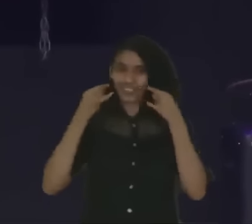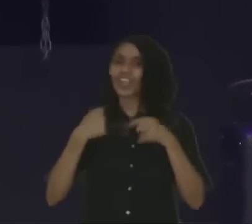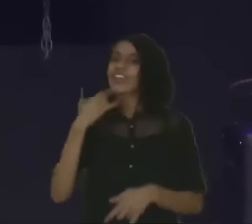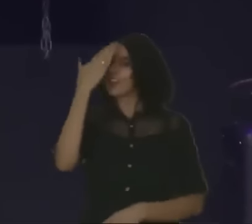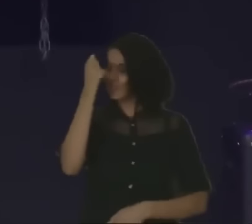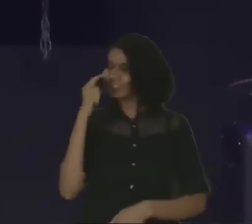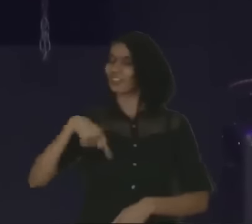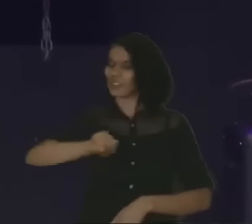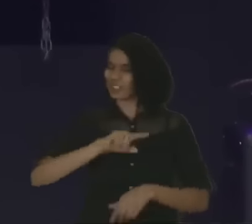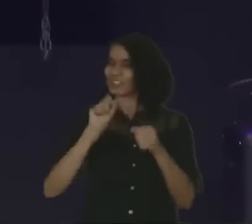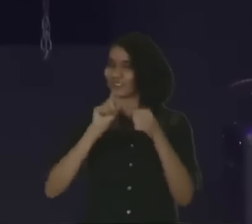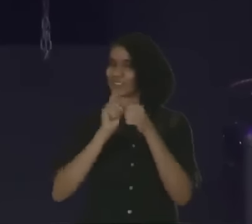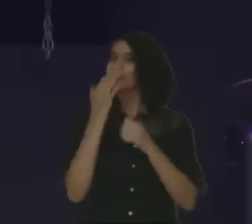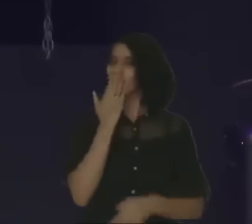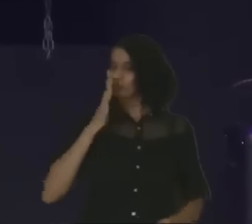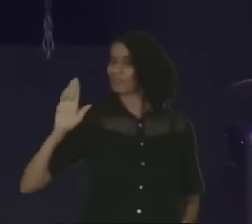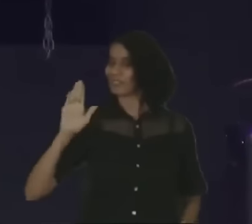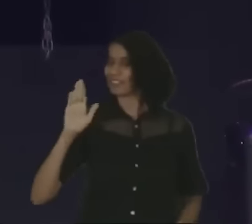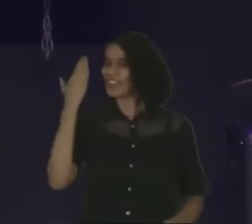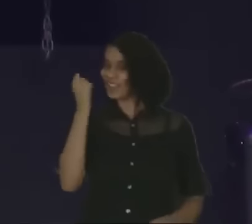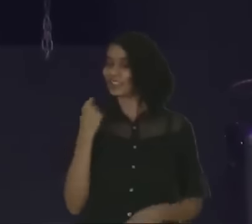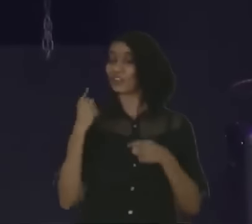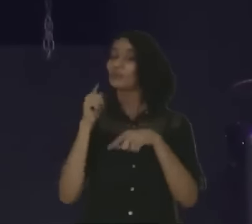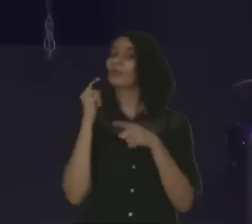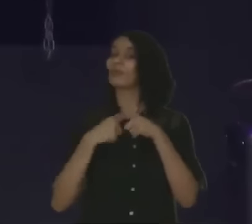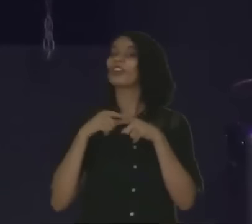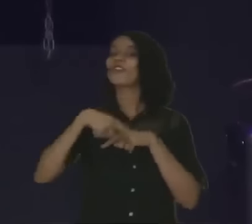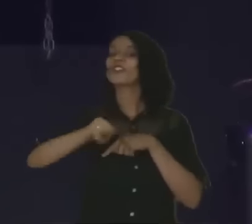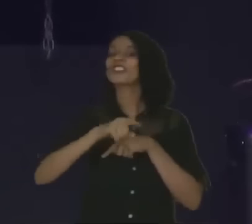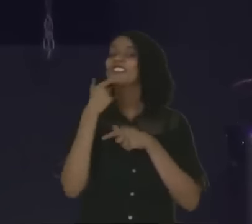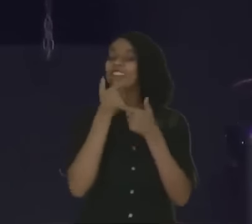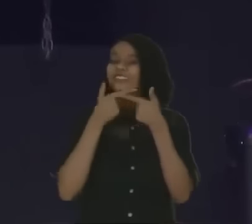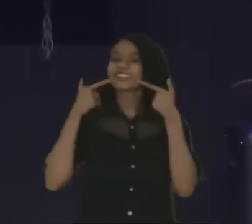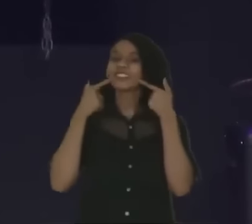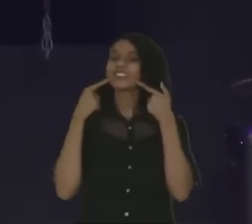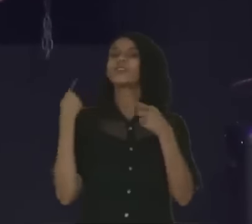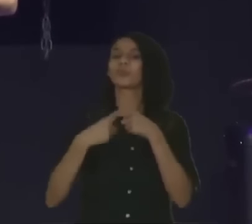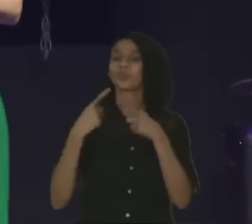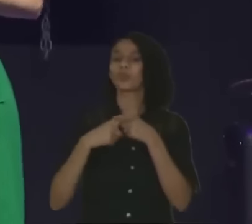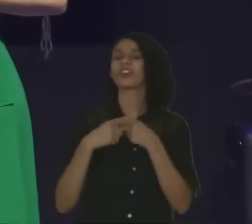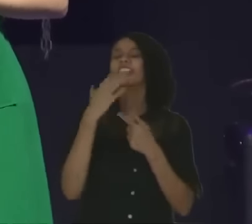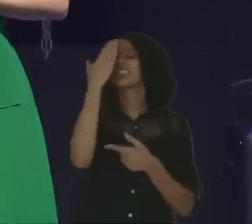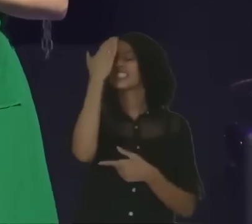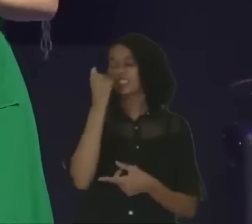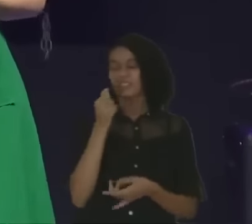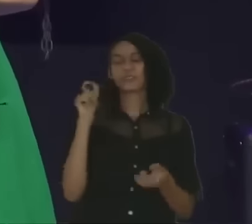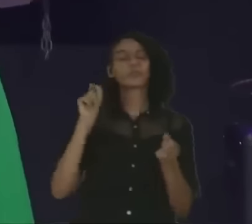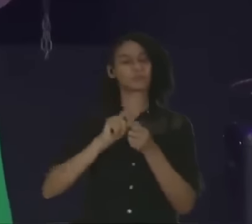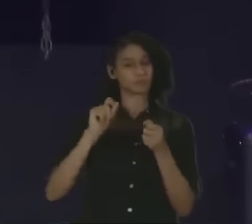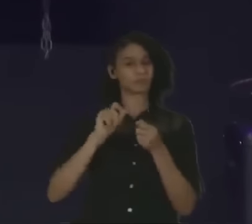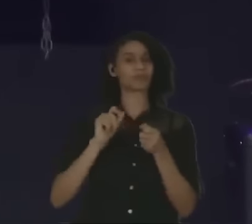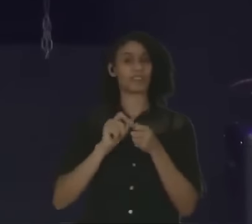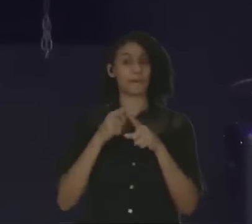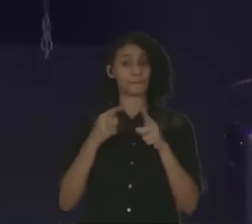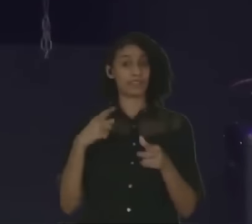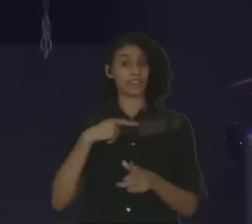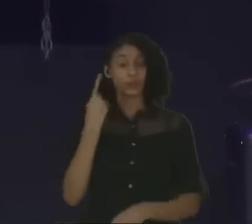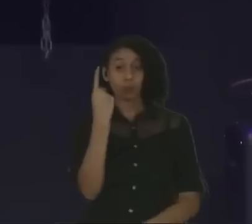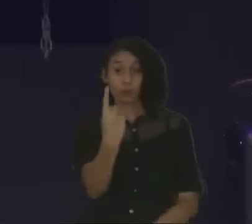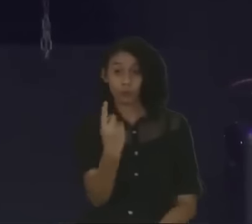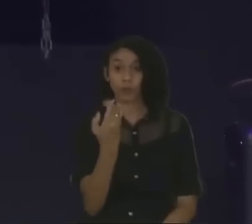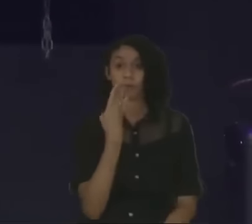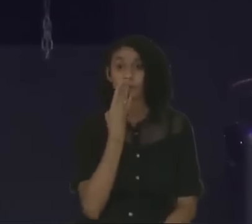promessas você acabou de rir porque é confirmação do que você fez mas você tem uma